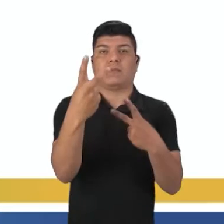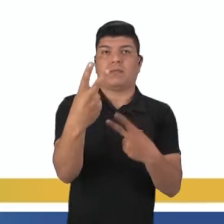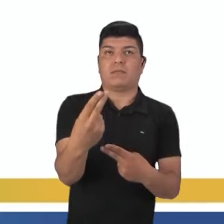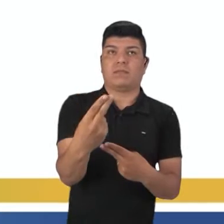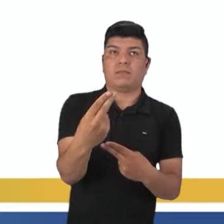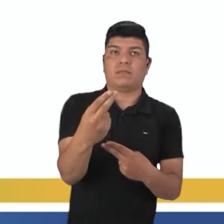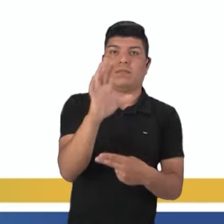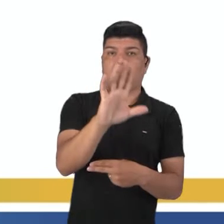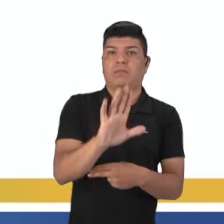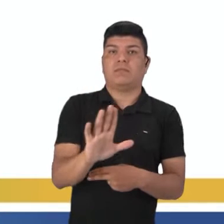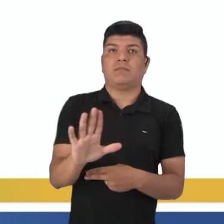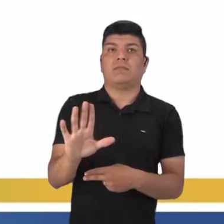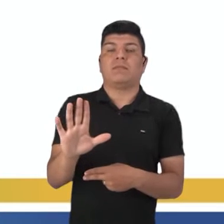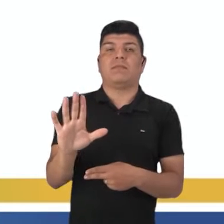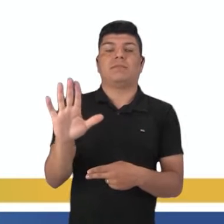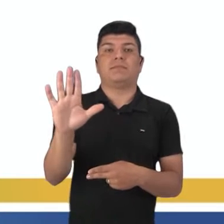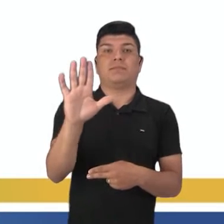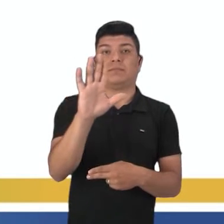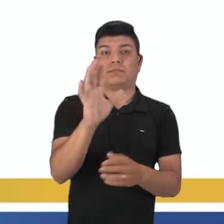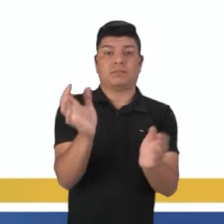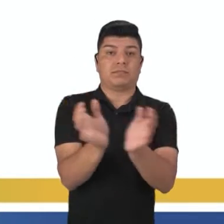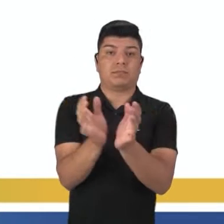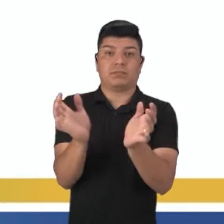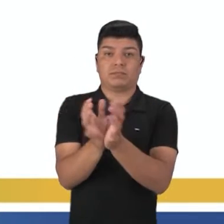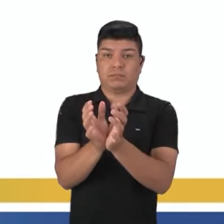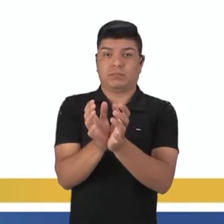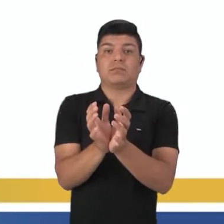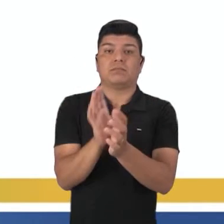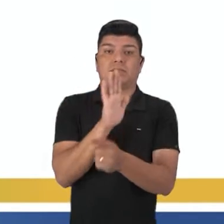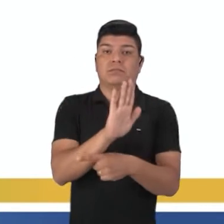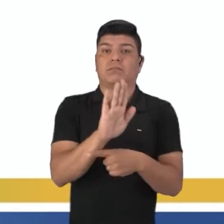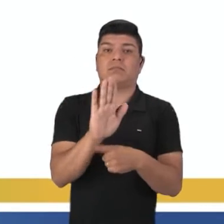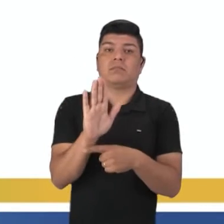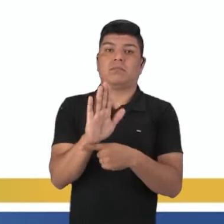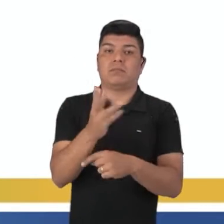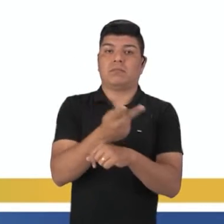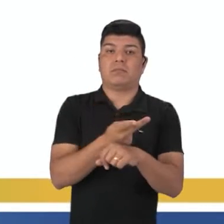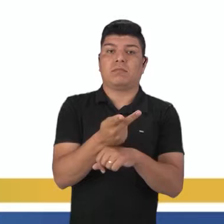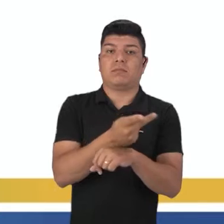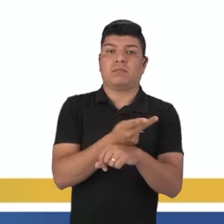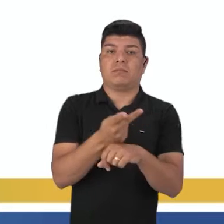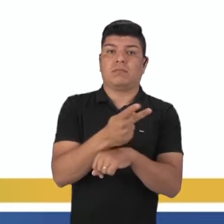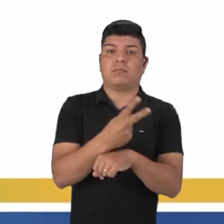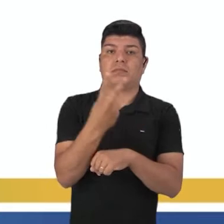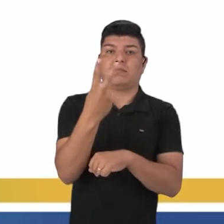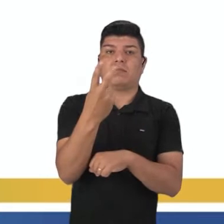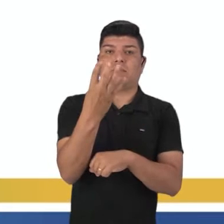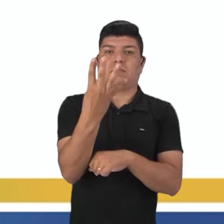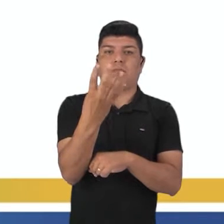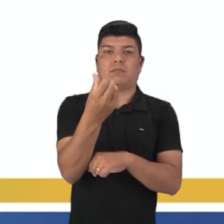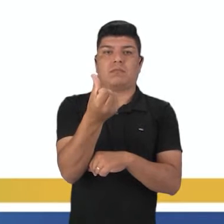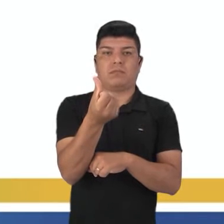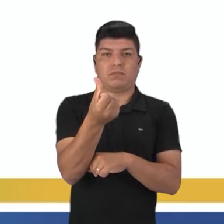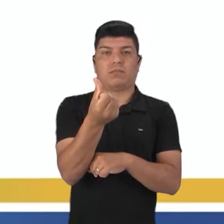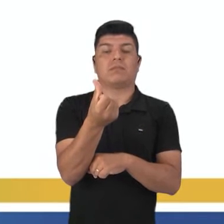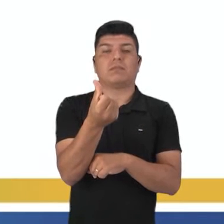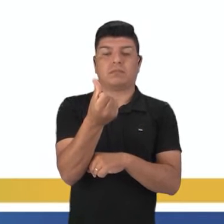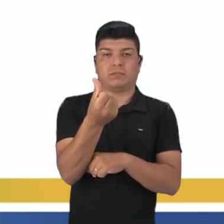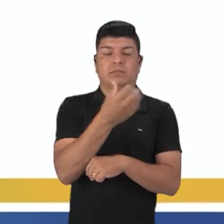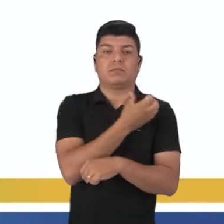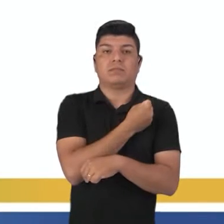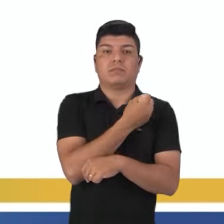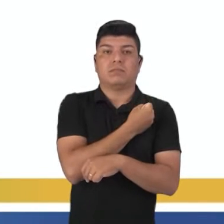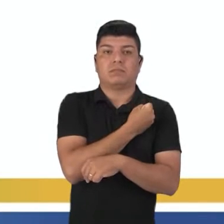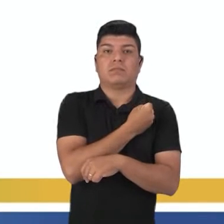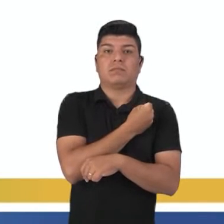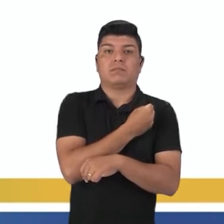ser o espaço amostral, não, perdão, o conjunto de elementos favoráveis aí que buscamos são 2, 4 e 6, certo? Ou seja, o número